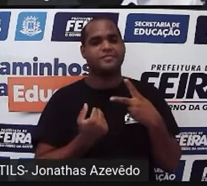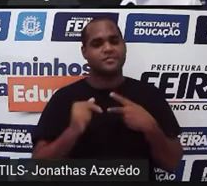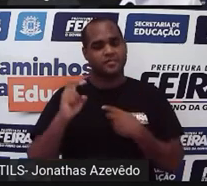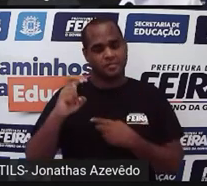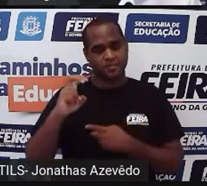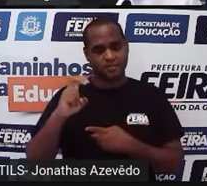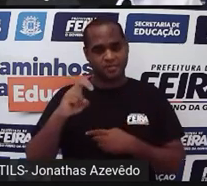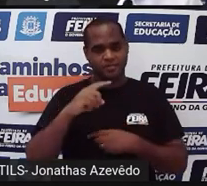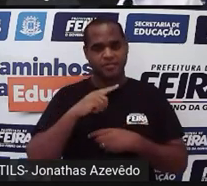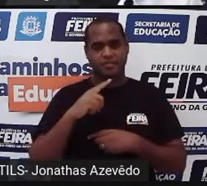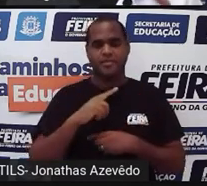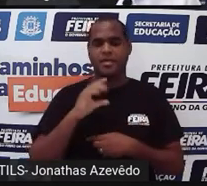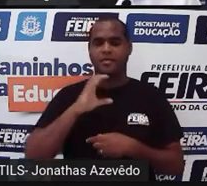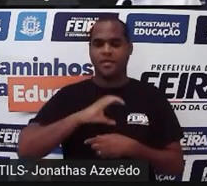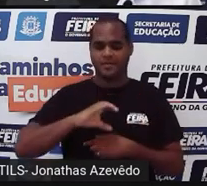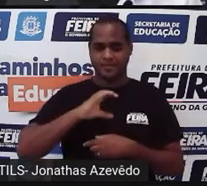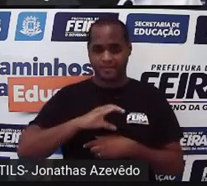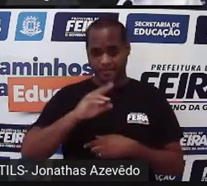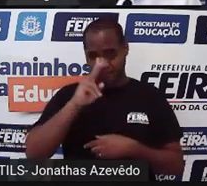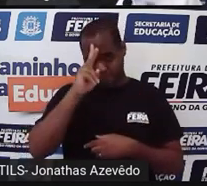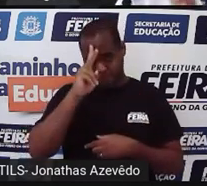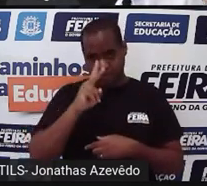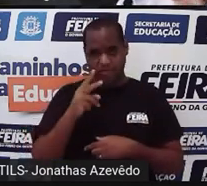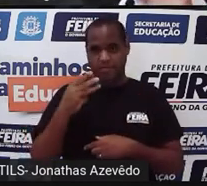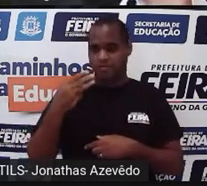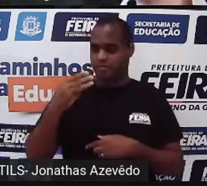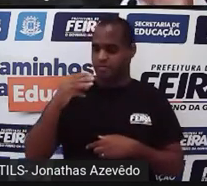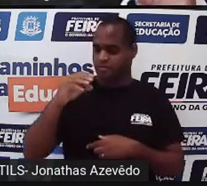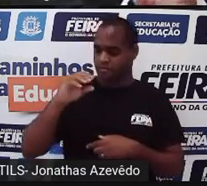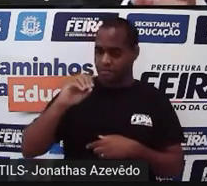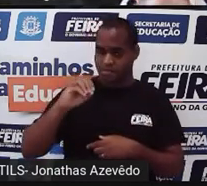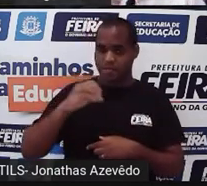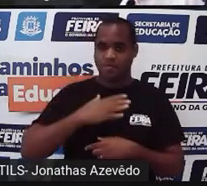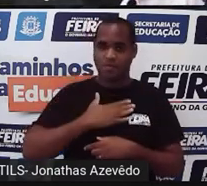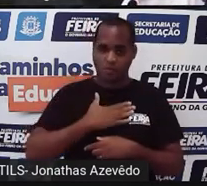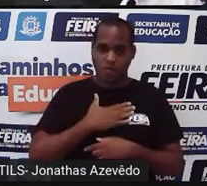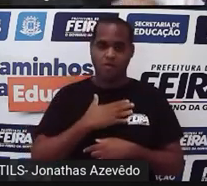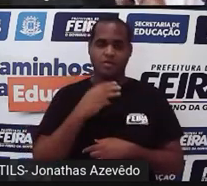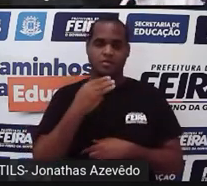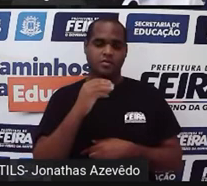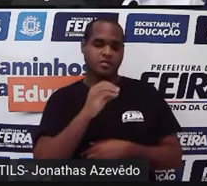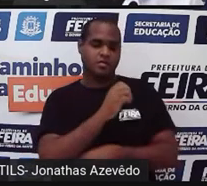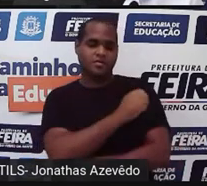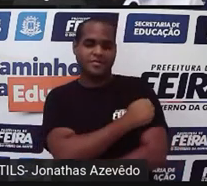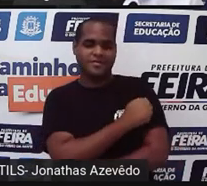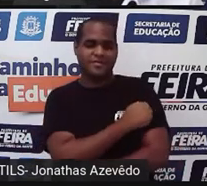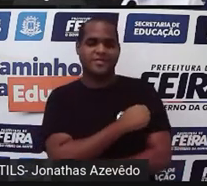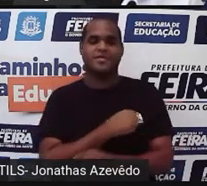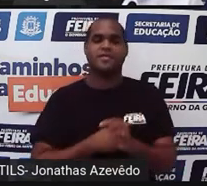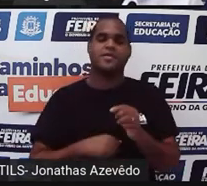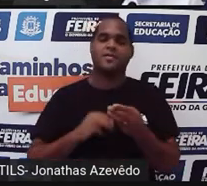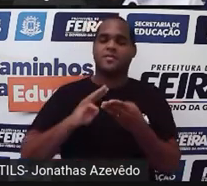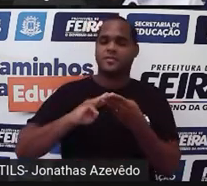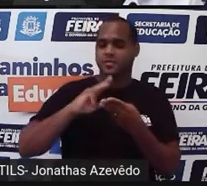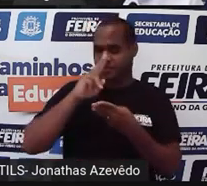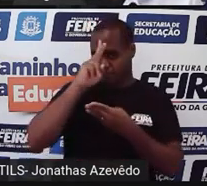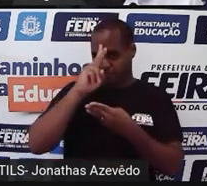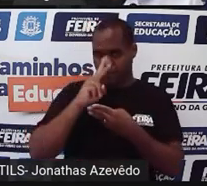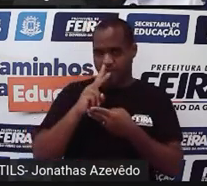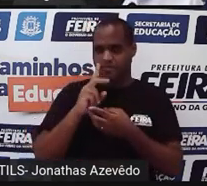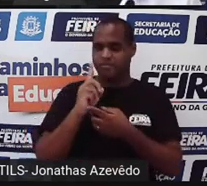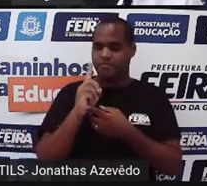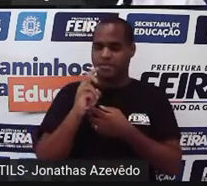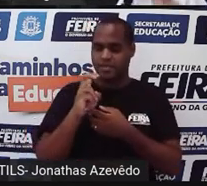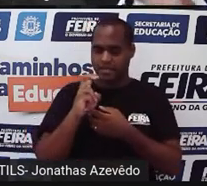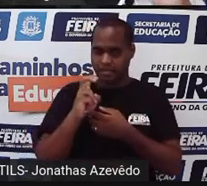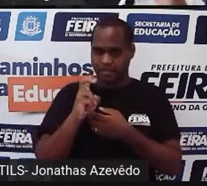5 alunos, português e história, gostam dessas duas ao mesmo tempo, 30 alunos, matemática e